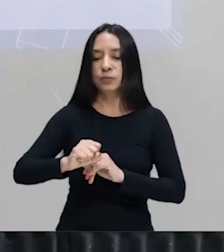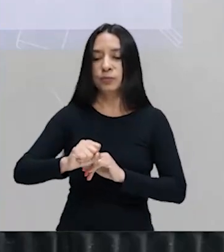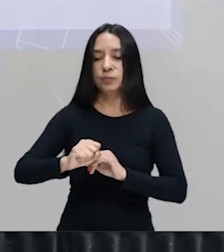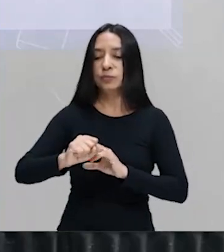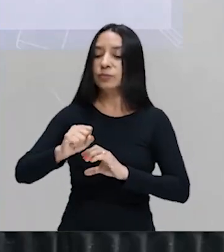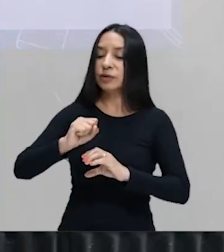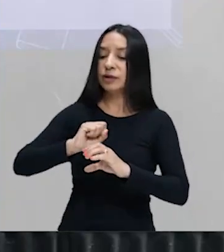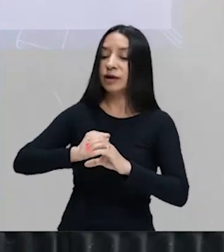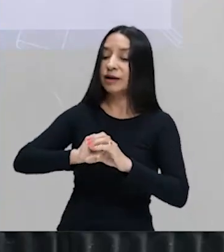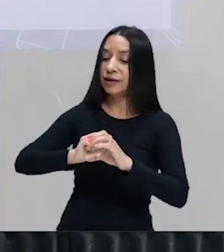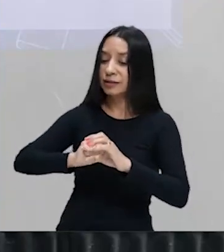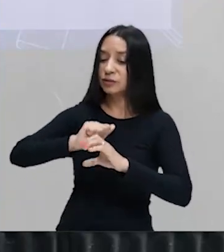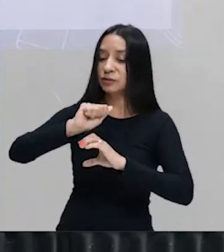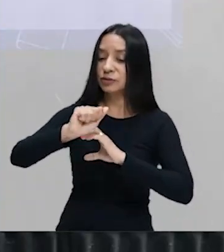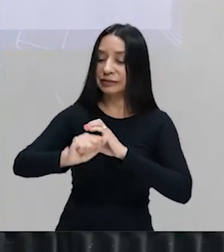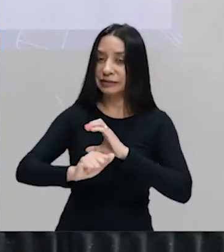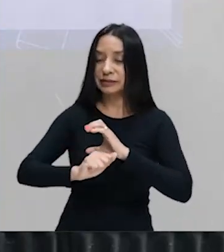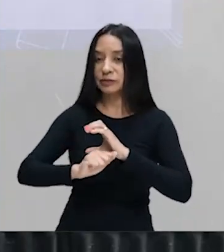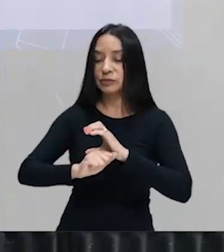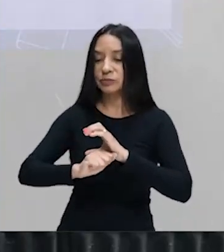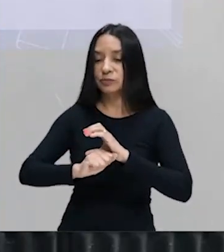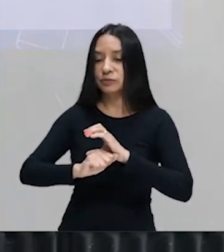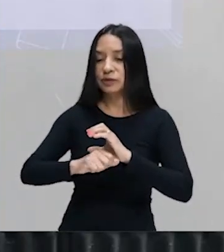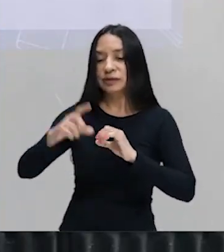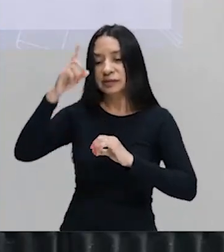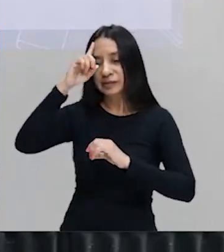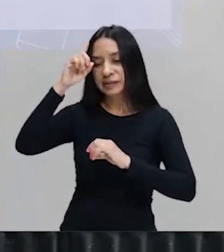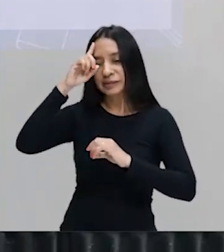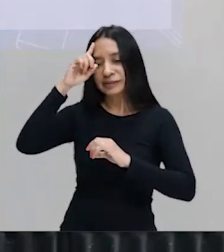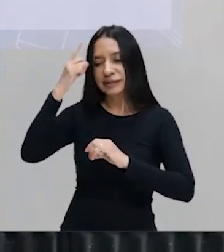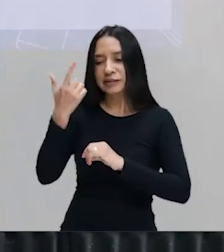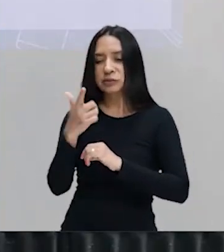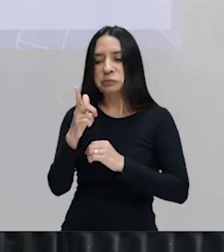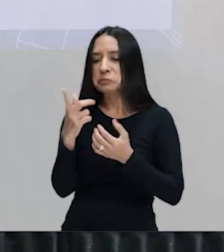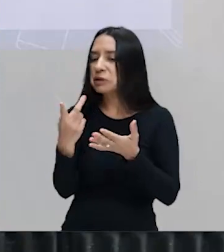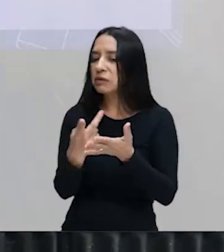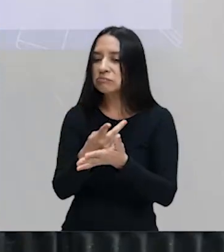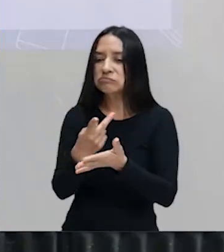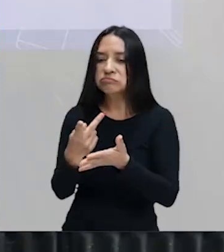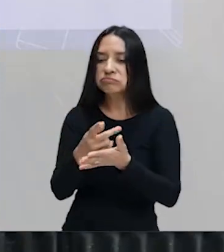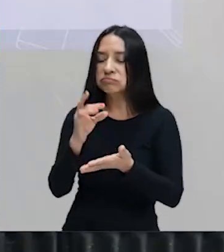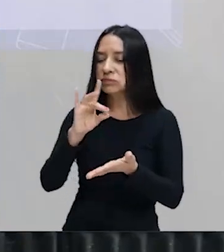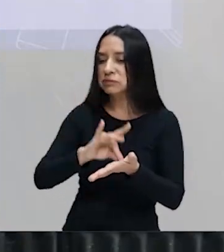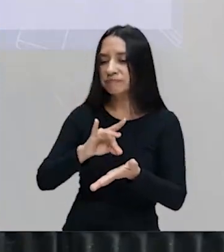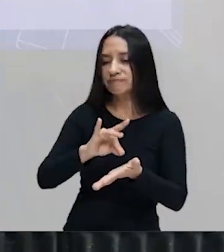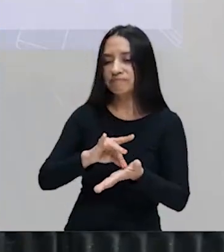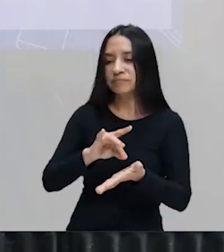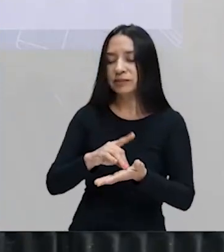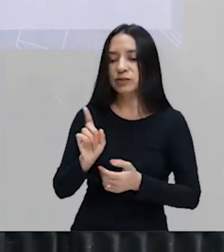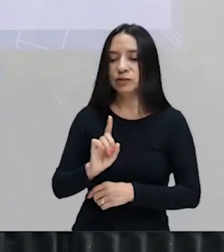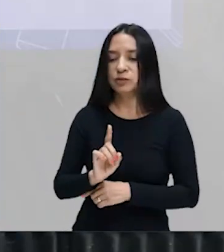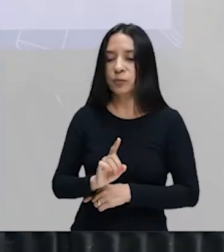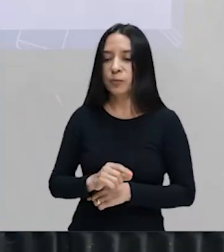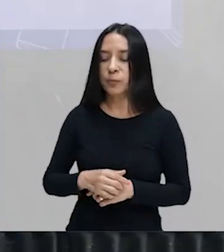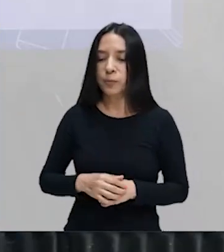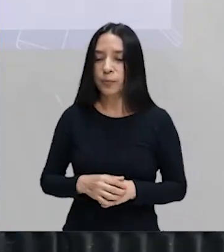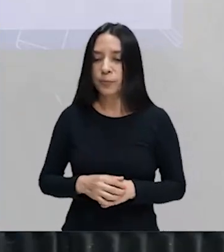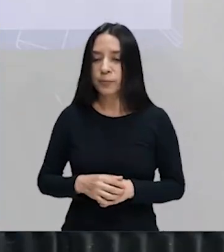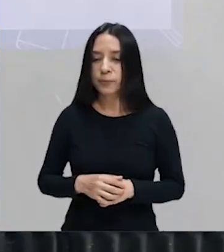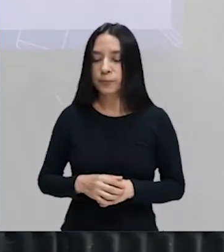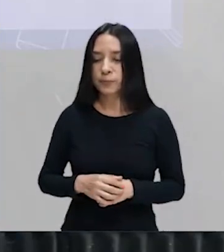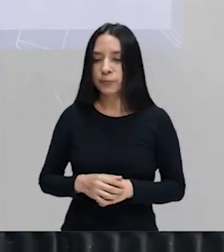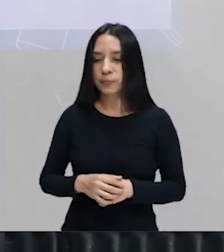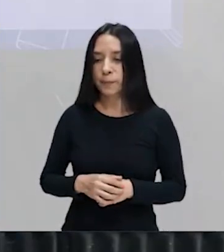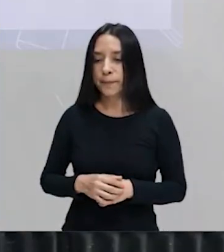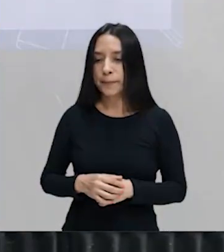datas elas são muito imprecisas, tá? Até porque vocês sabem que muitos escritos vieram ali de Alexandre, tá?